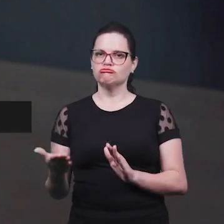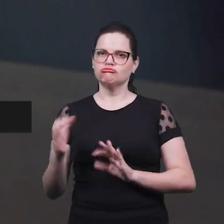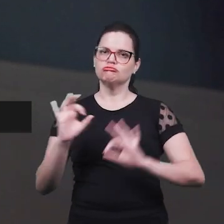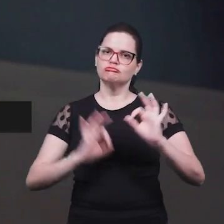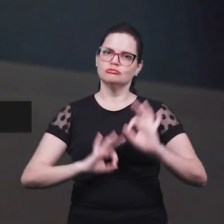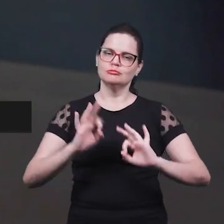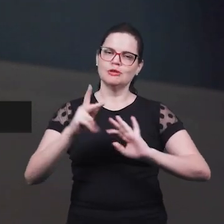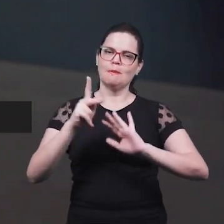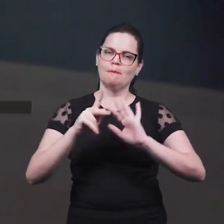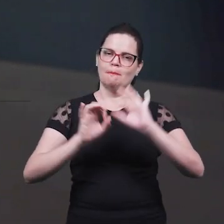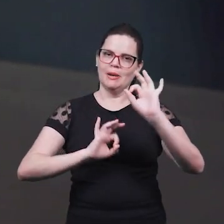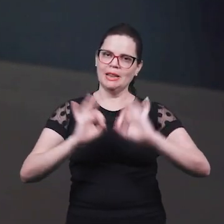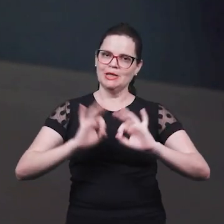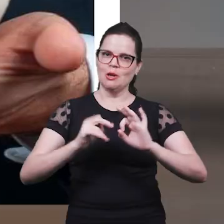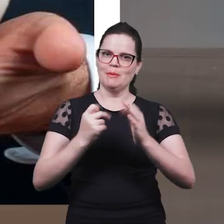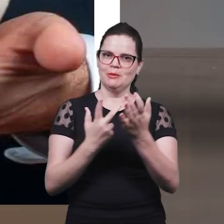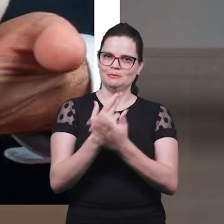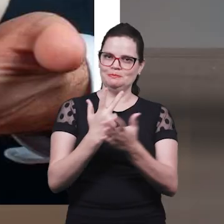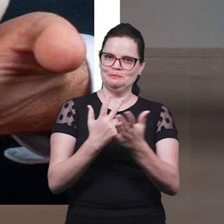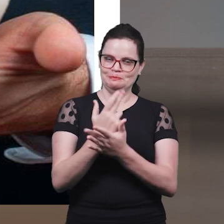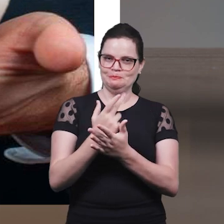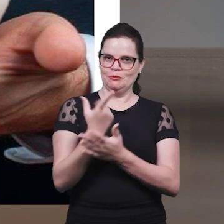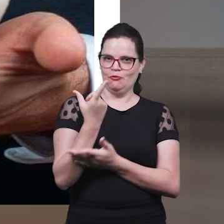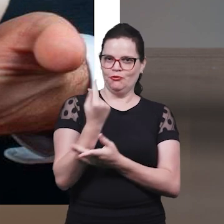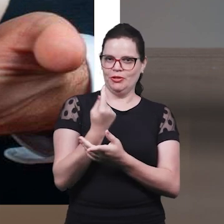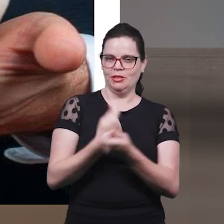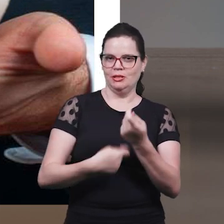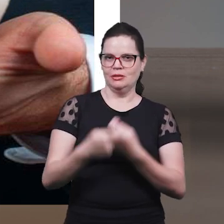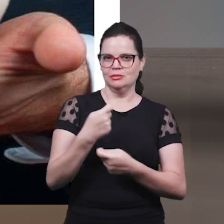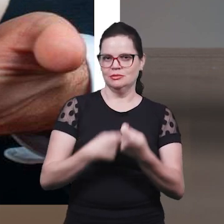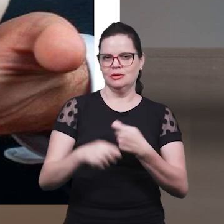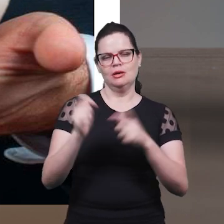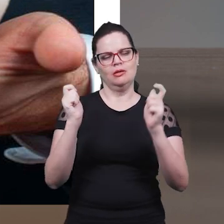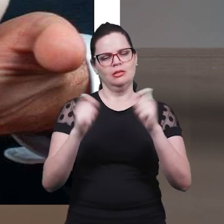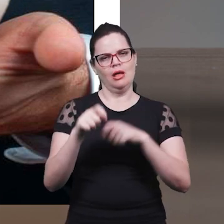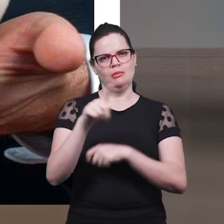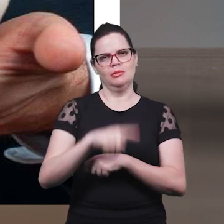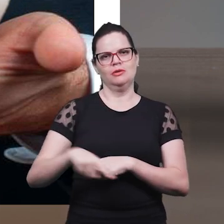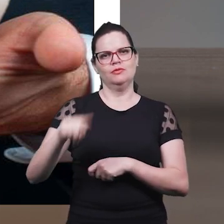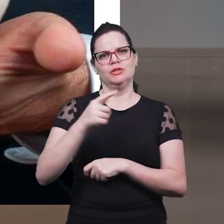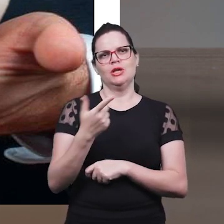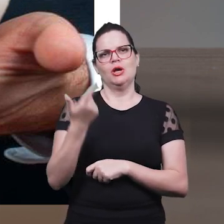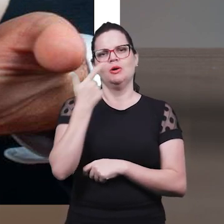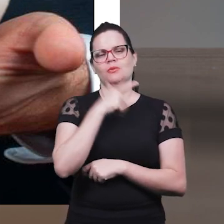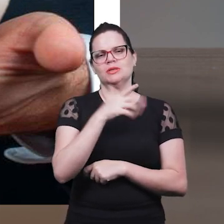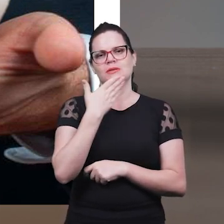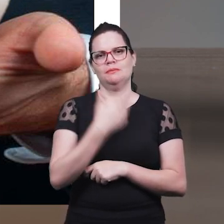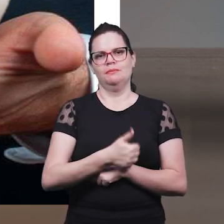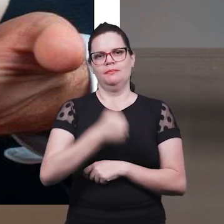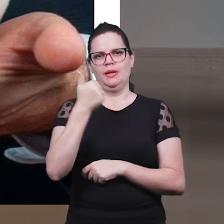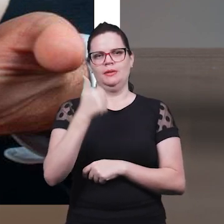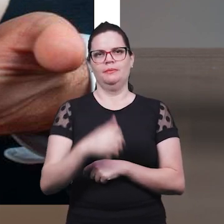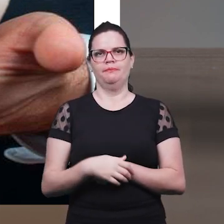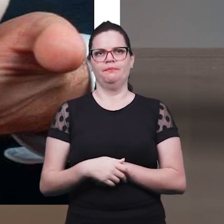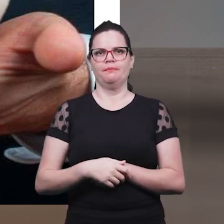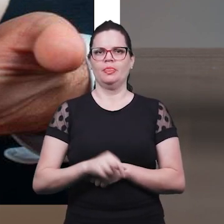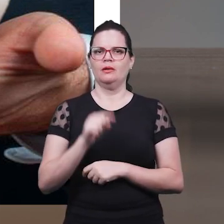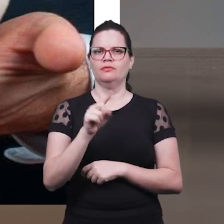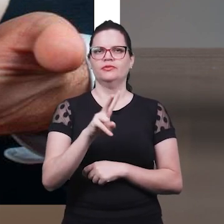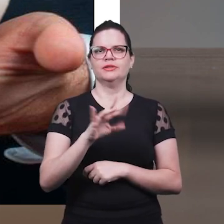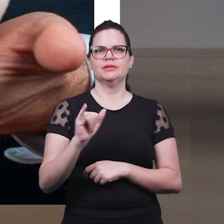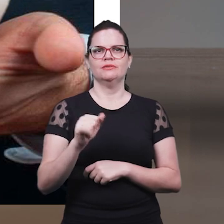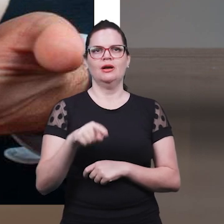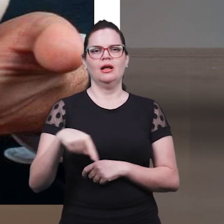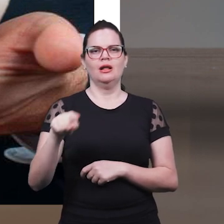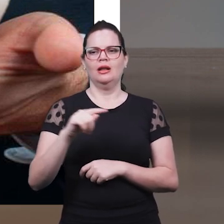dentro da educação financeira, já te permite você ir além da renda fixa. Aí então você vai lá para o